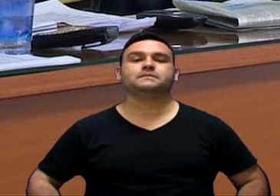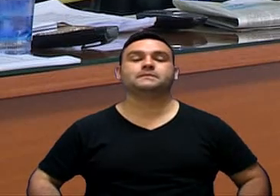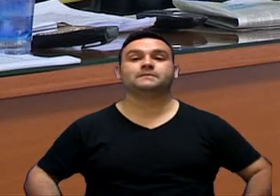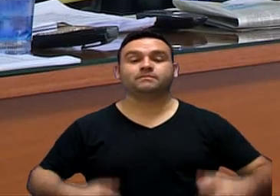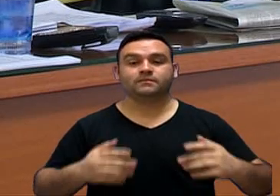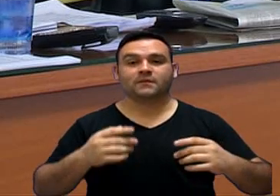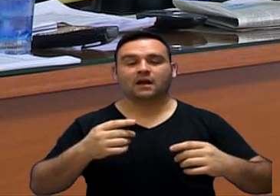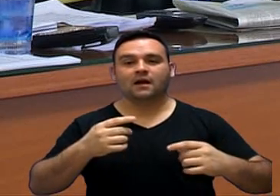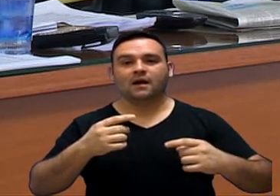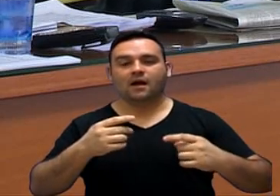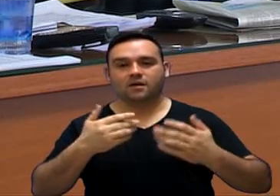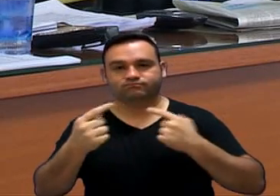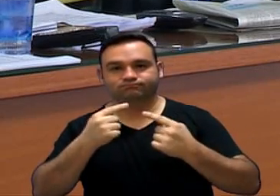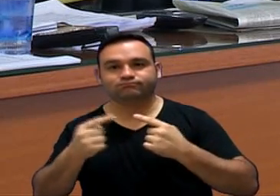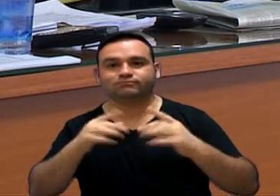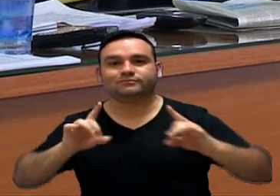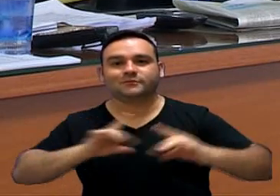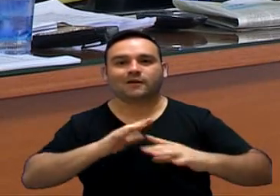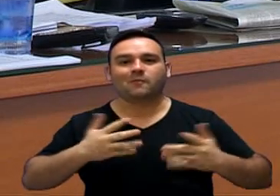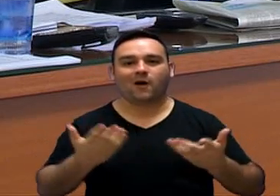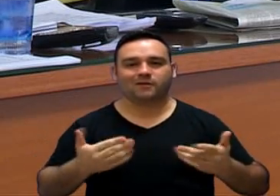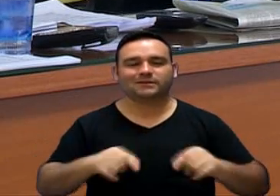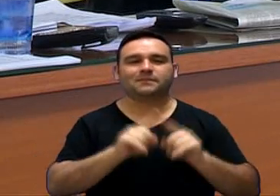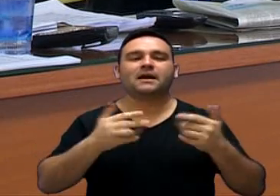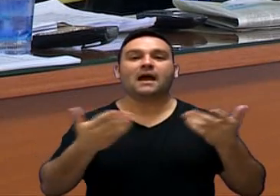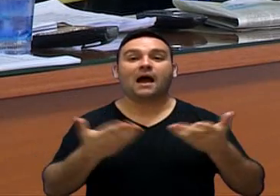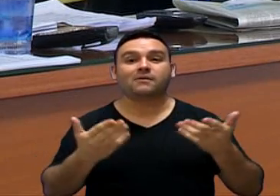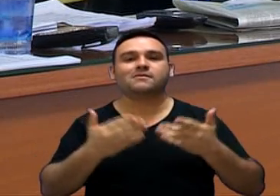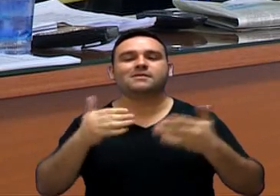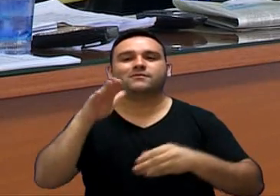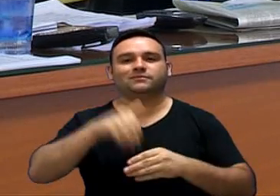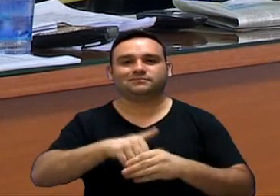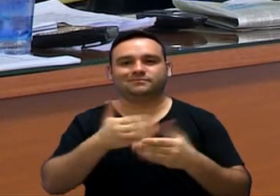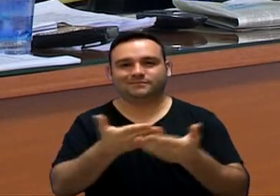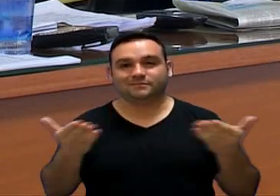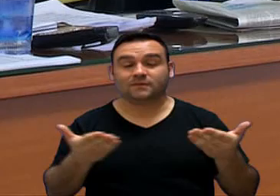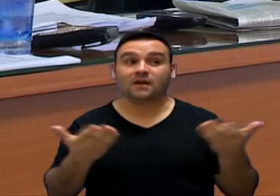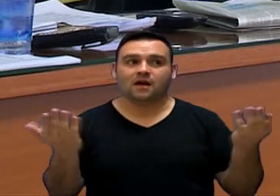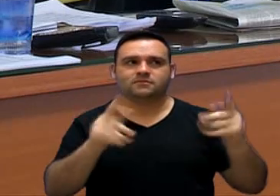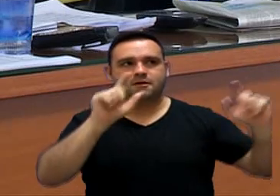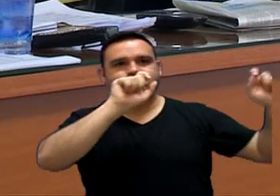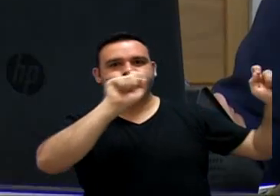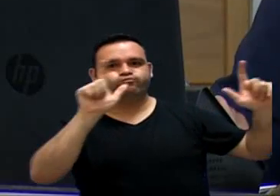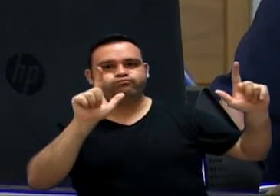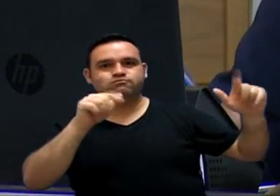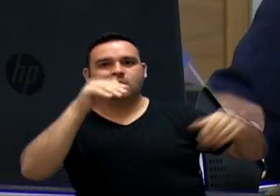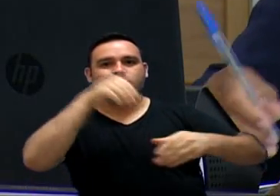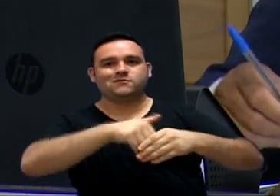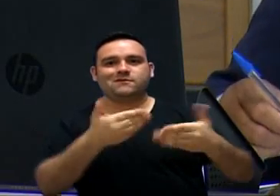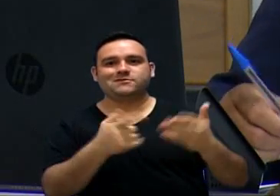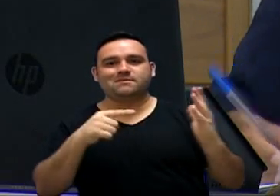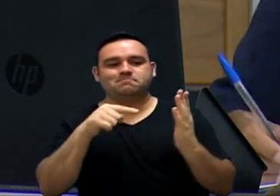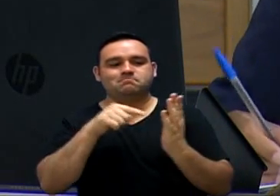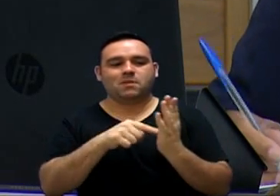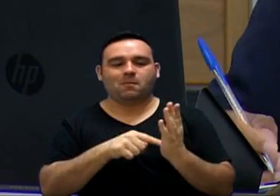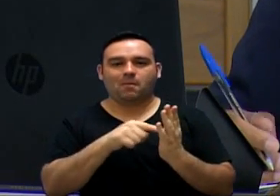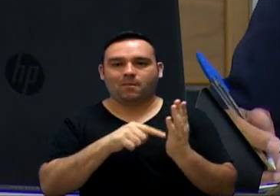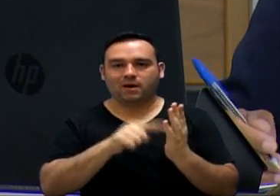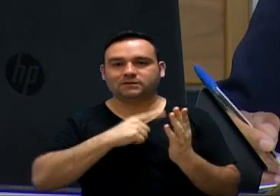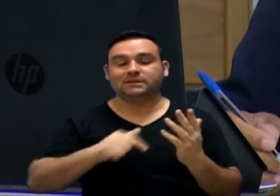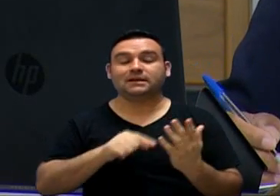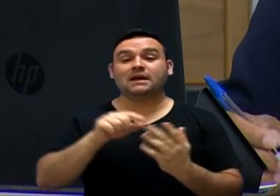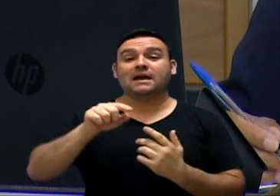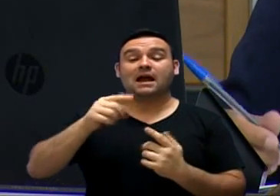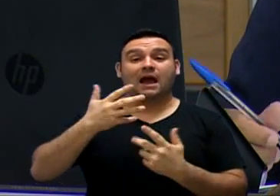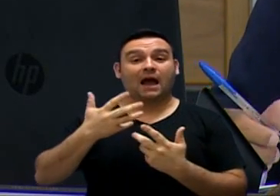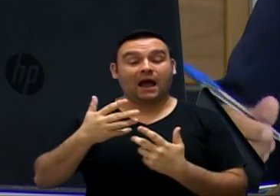É encerrado a discussão. Eu coloco em votação. Por favor, abrir o painel. O voto no painel. O